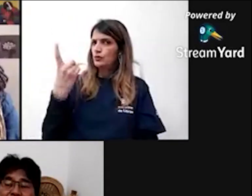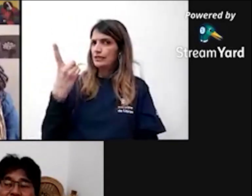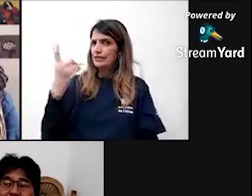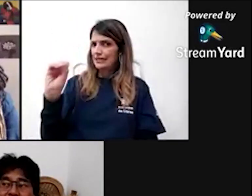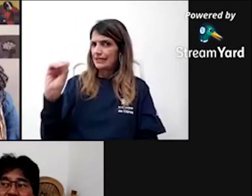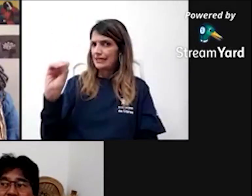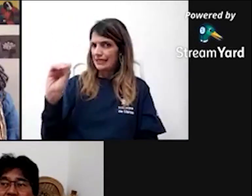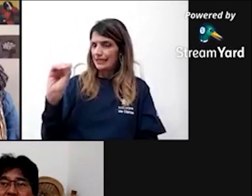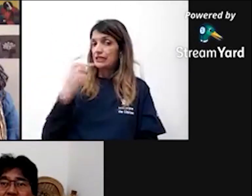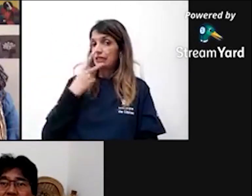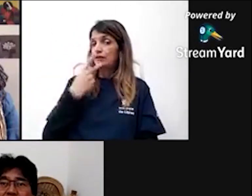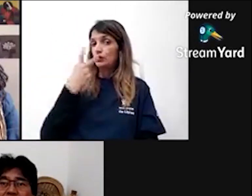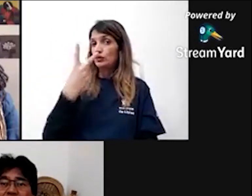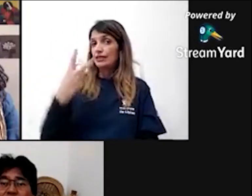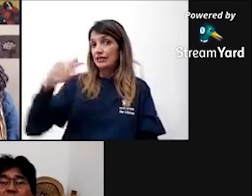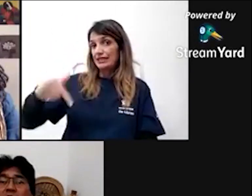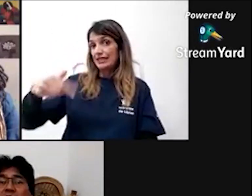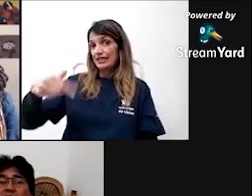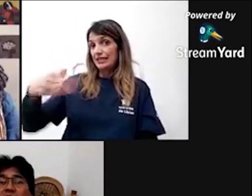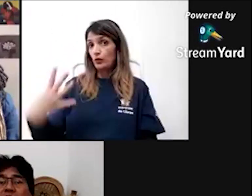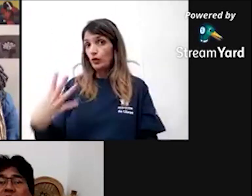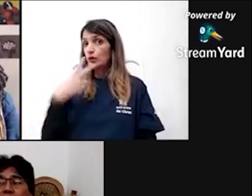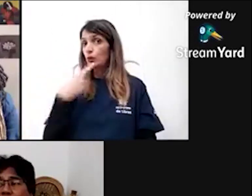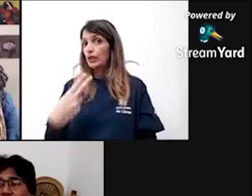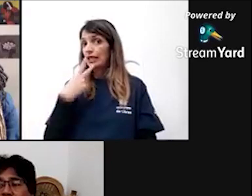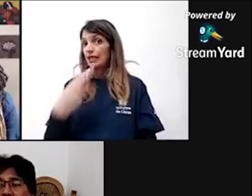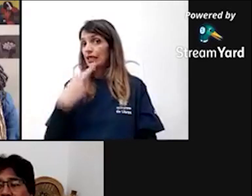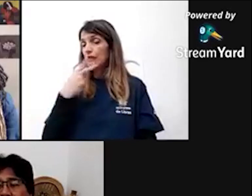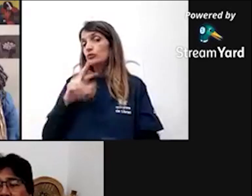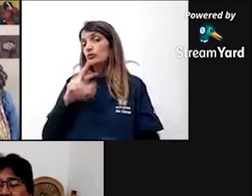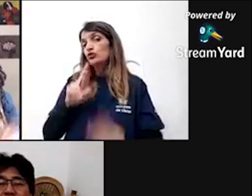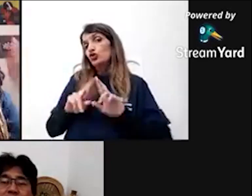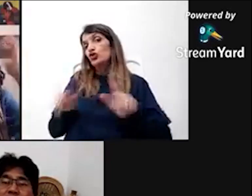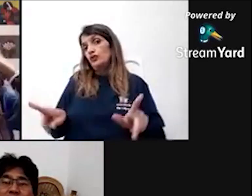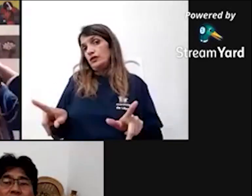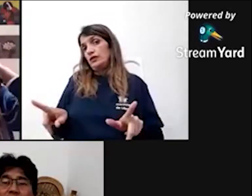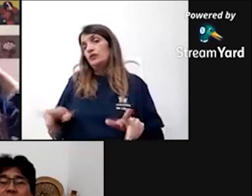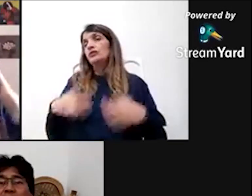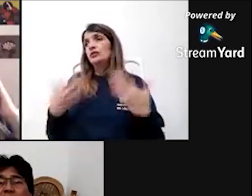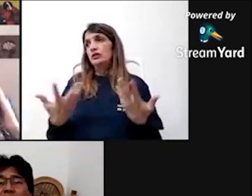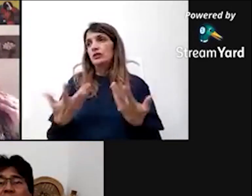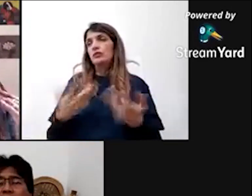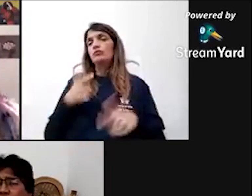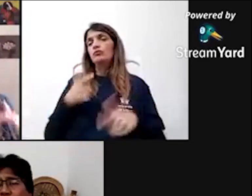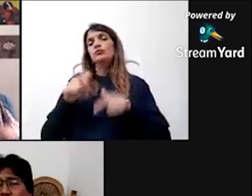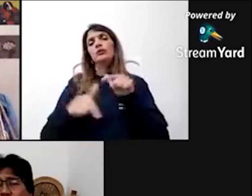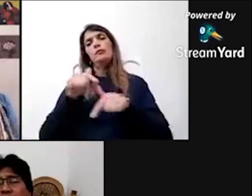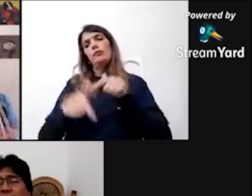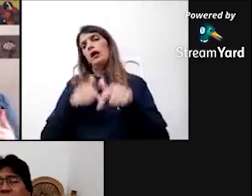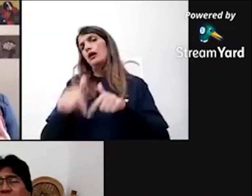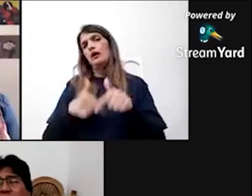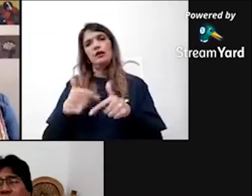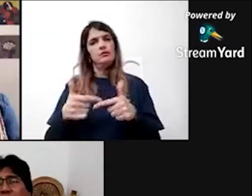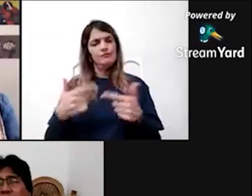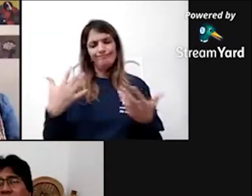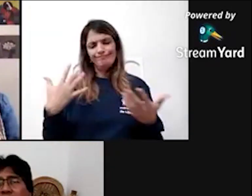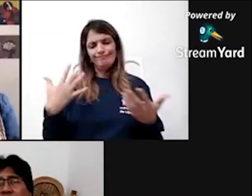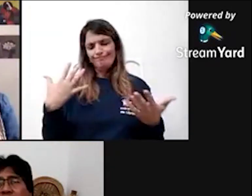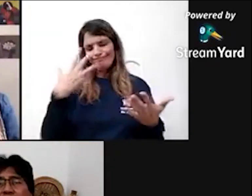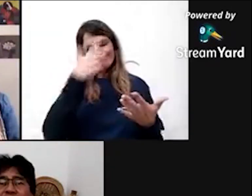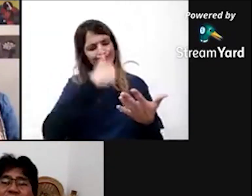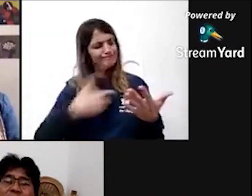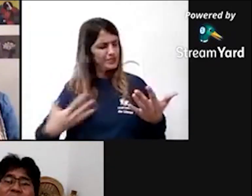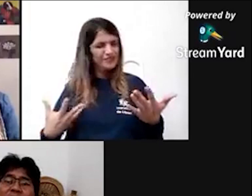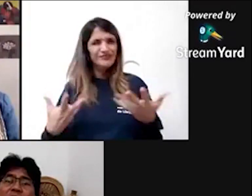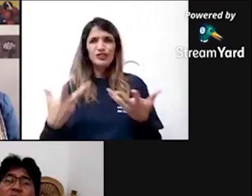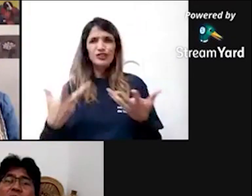línguas. Então, ficou um trabalho muito muito bom, maravilhoso mesmo,